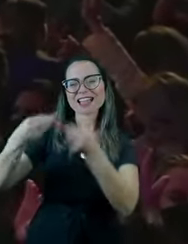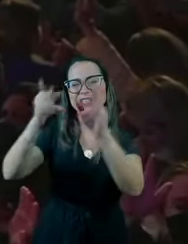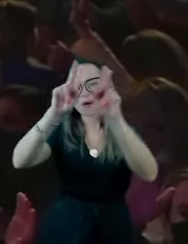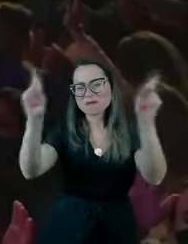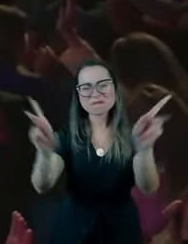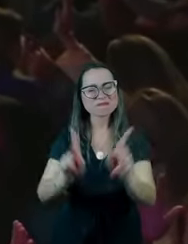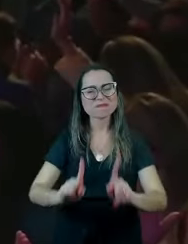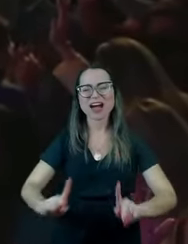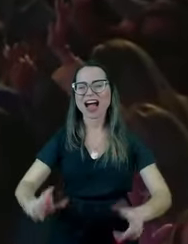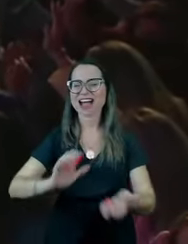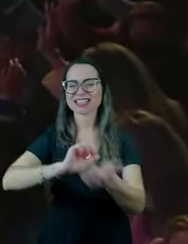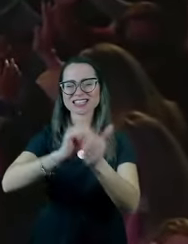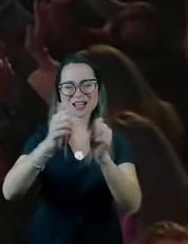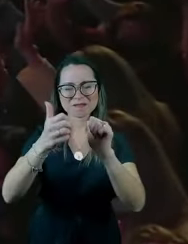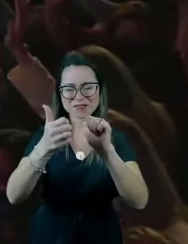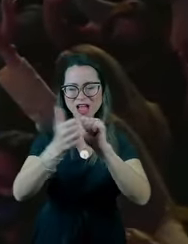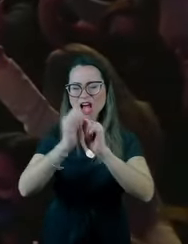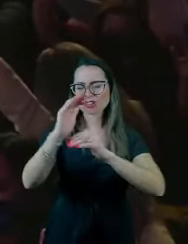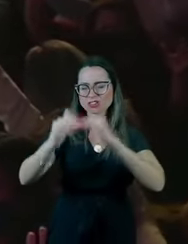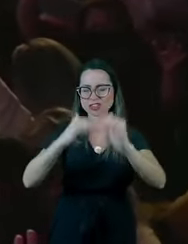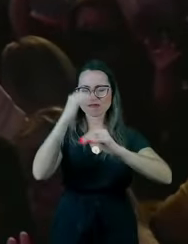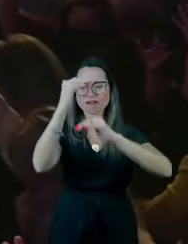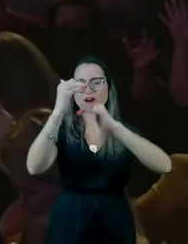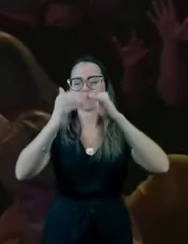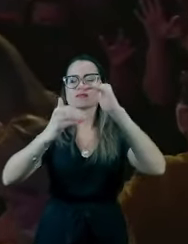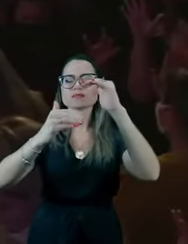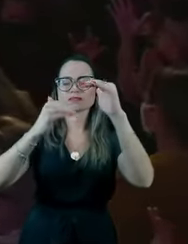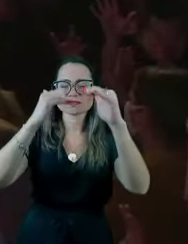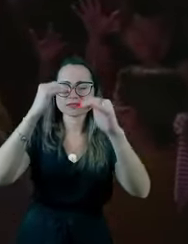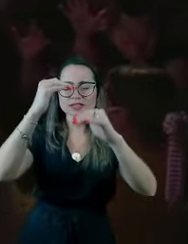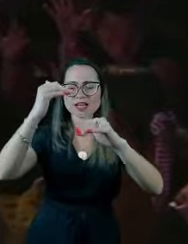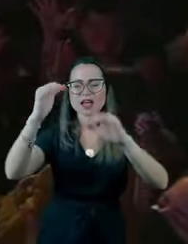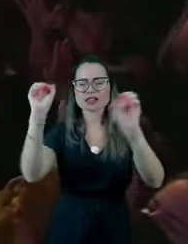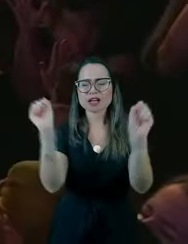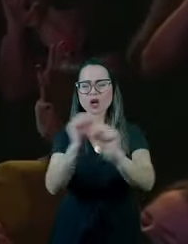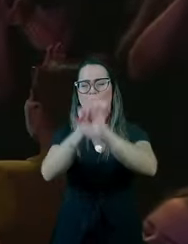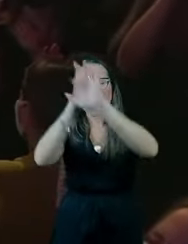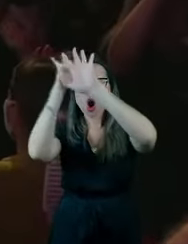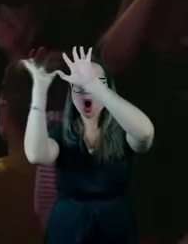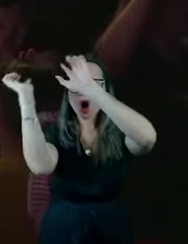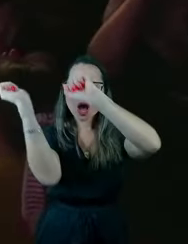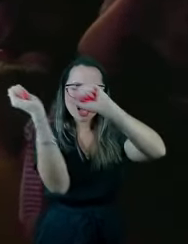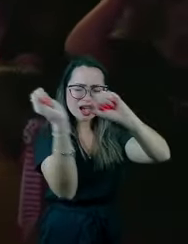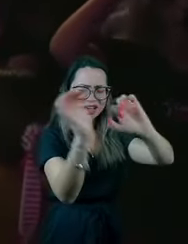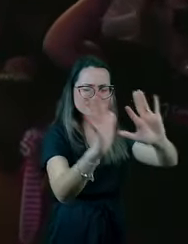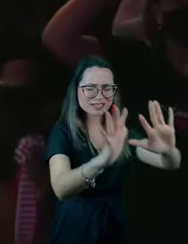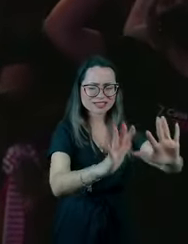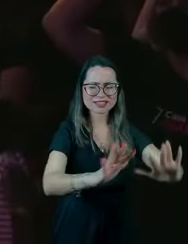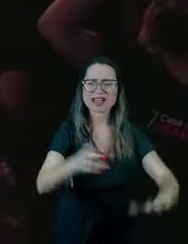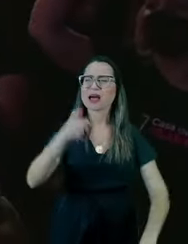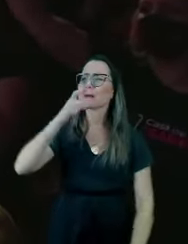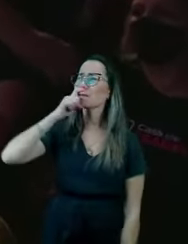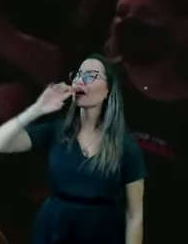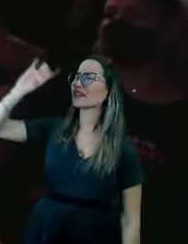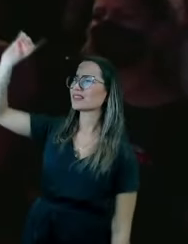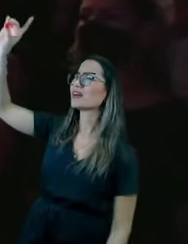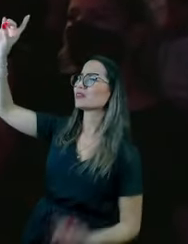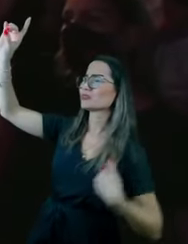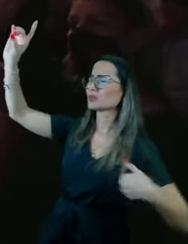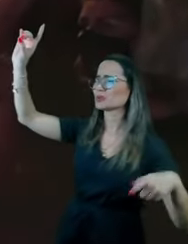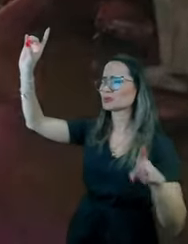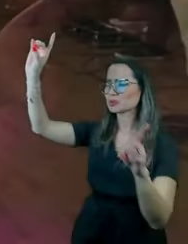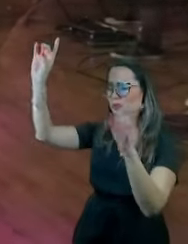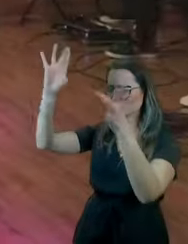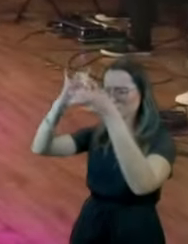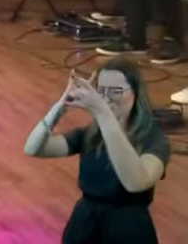elas edificam. Enche, enche da Tua glória. Pai, nos liga a Ti e não queremos mais nos